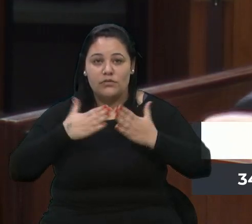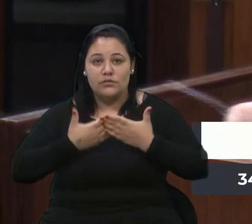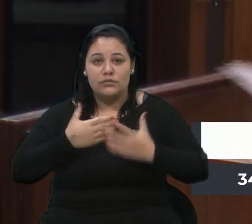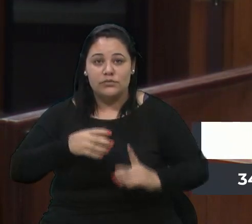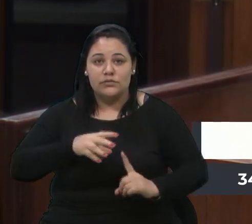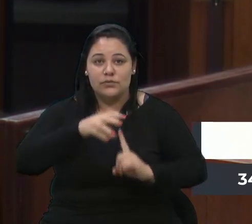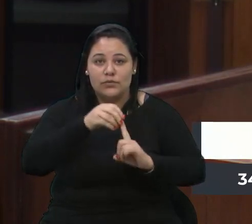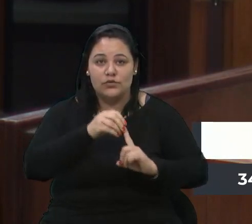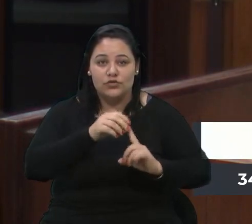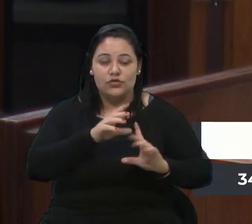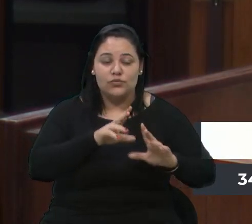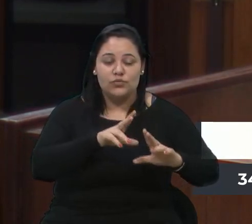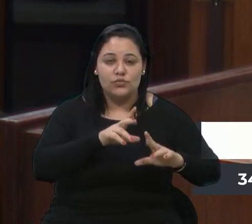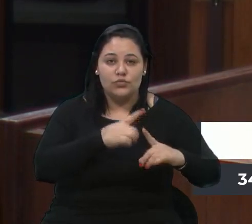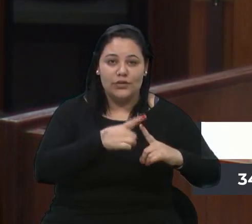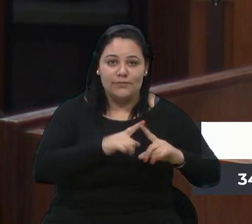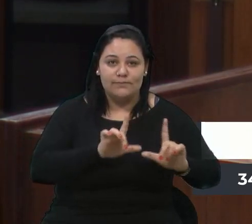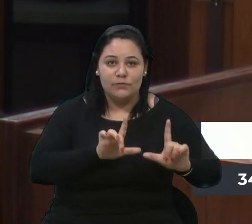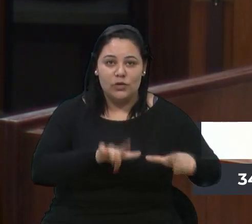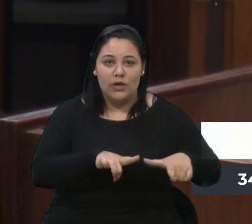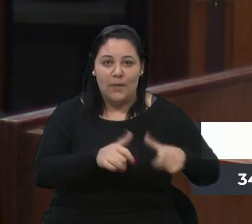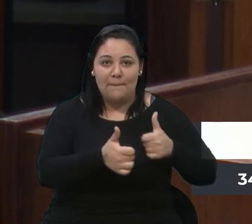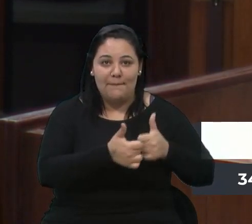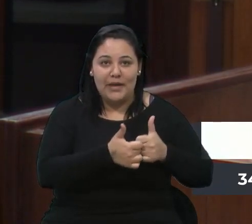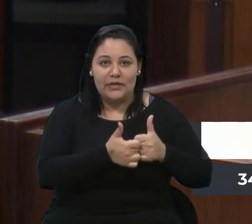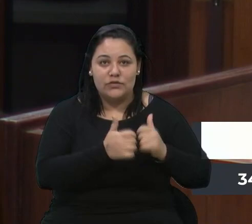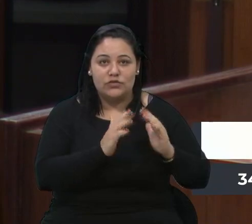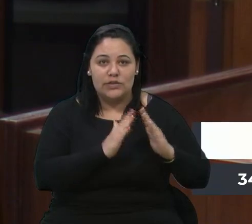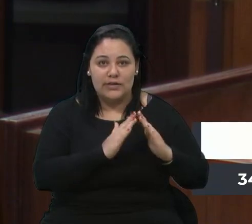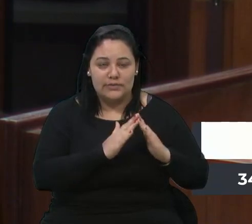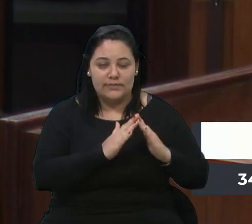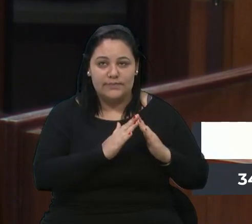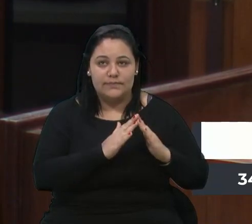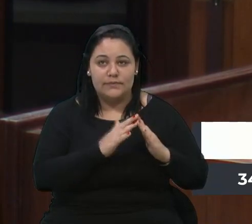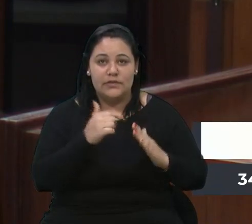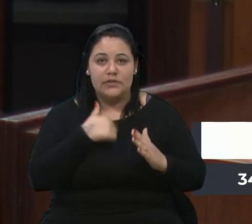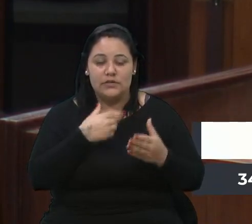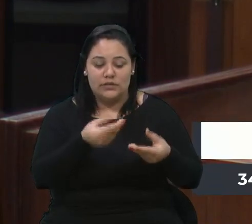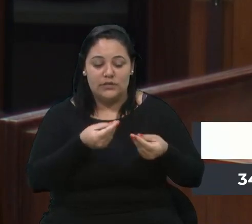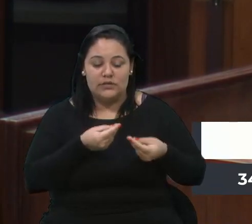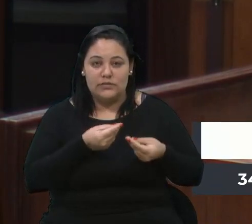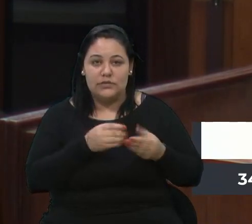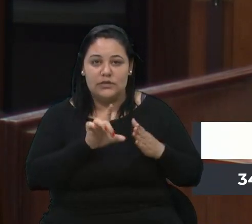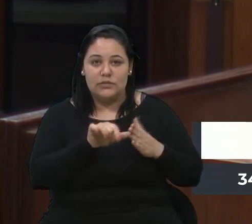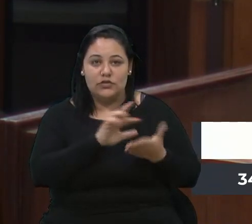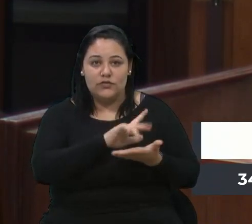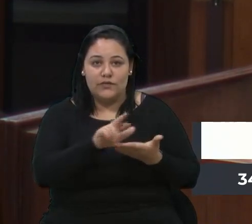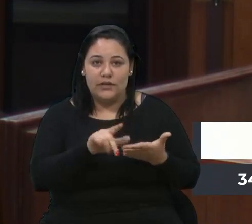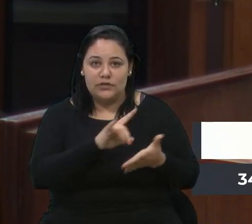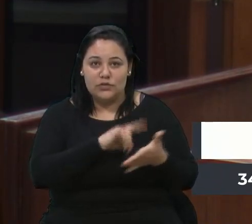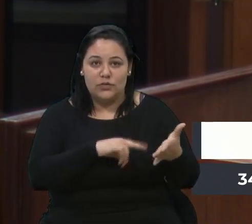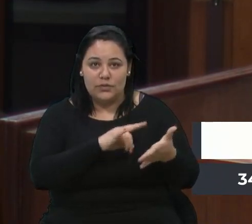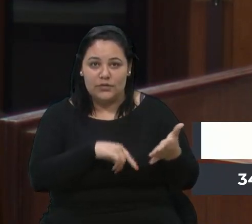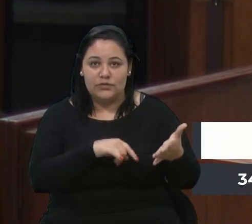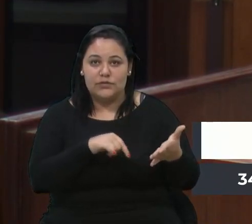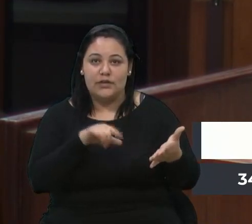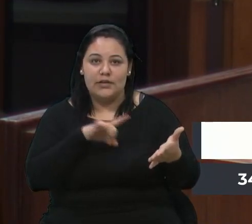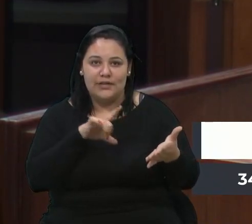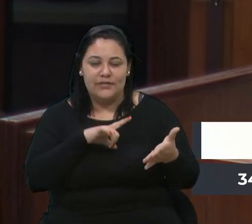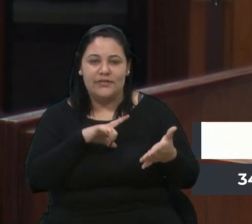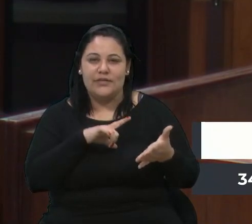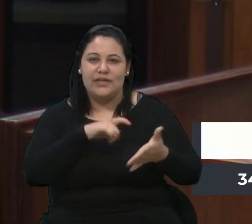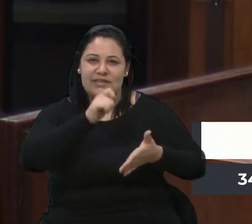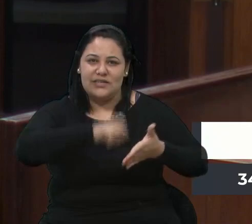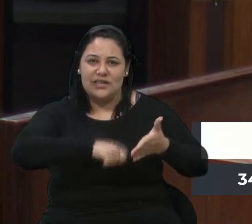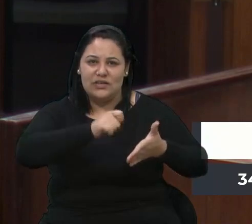E aí eu recebi, depois de vários documentos, até que está nas minhas mãos aqui de abaixo assinados, enfim, que